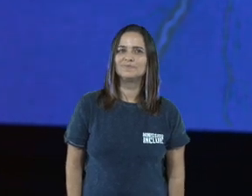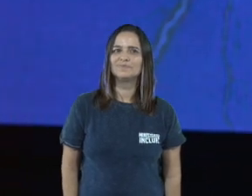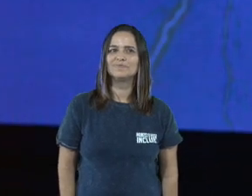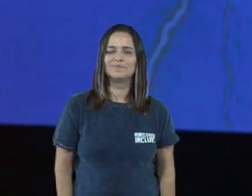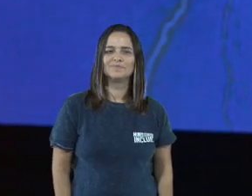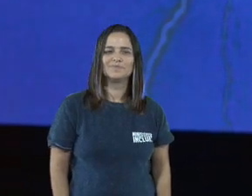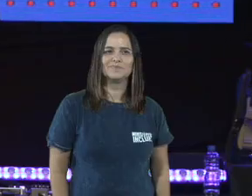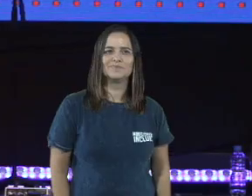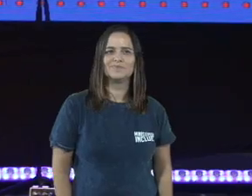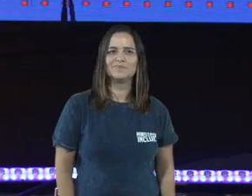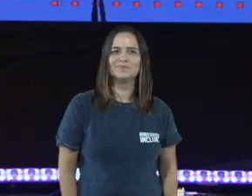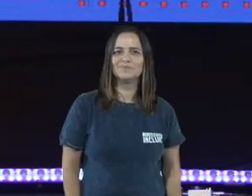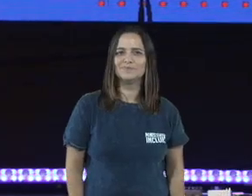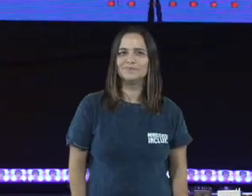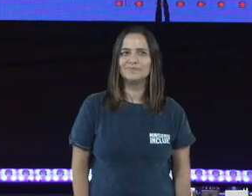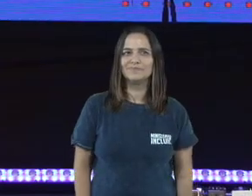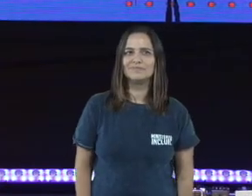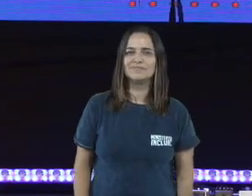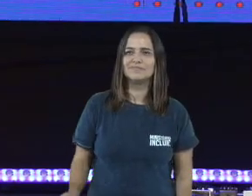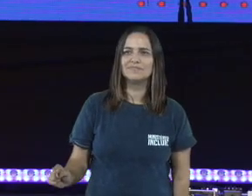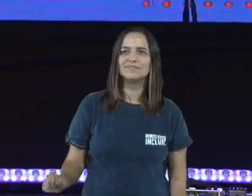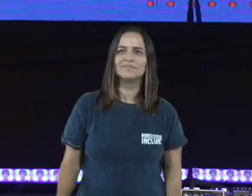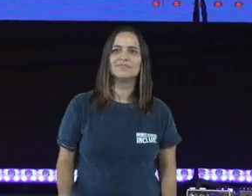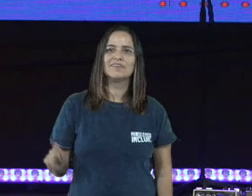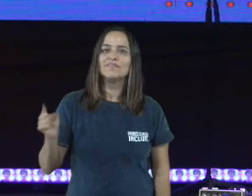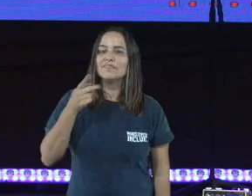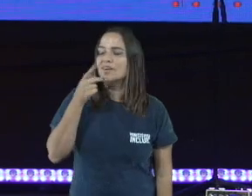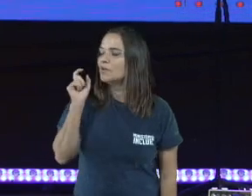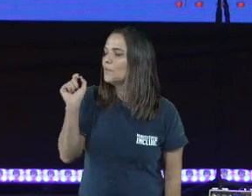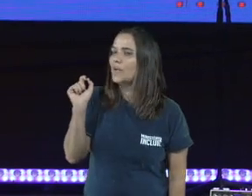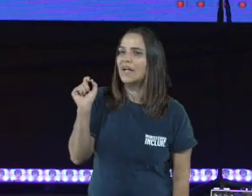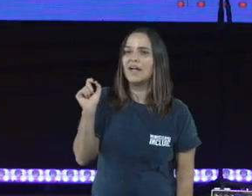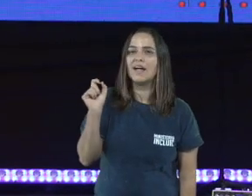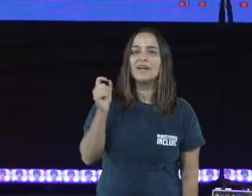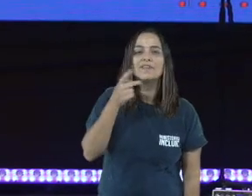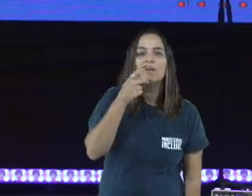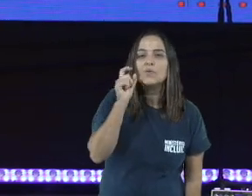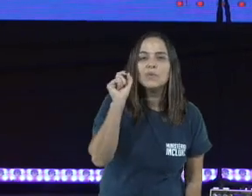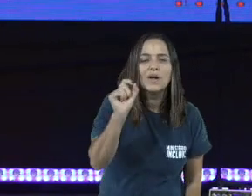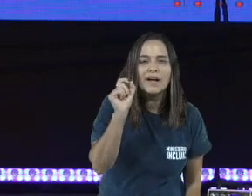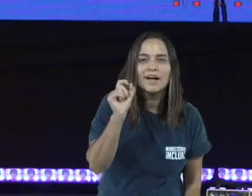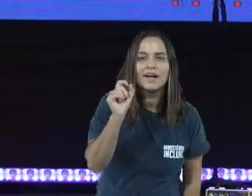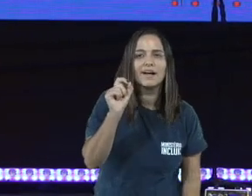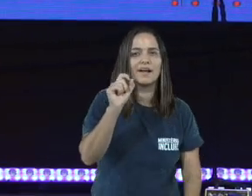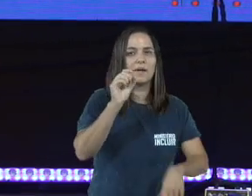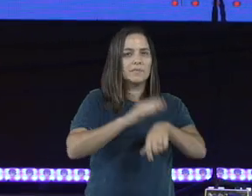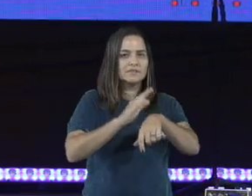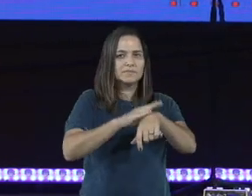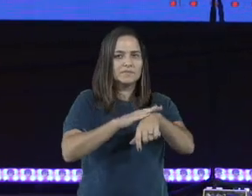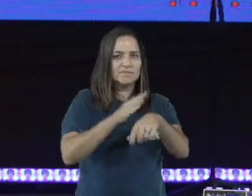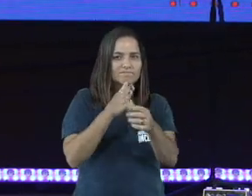encontrarás a cada filho da gente escolhe o seu caminho mas eu quero final da minha vida pode